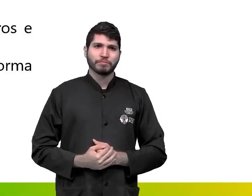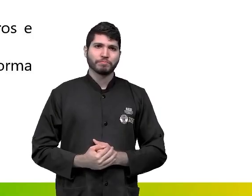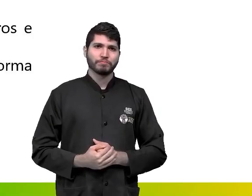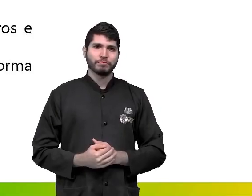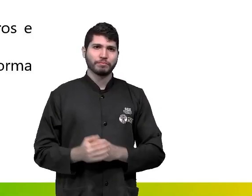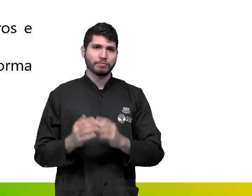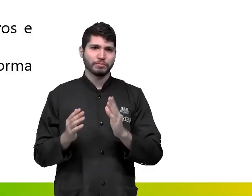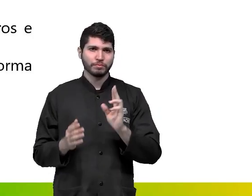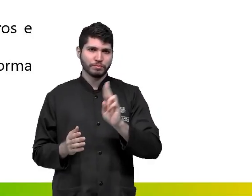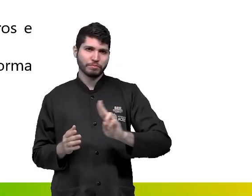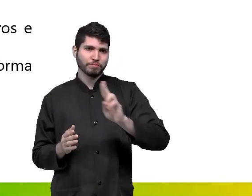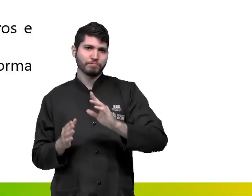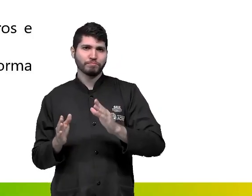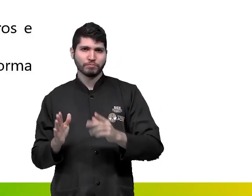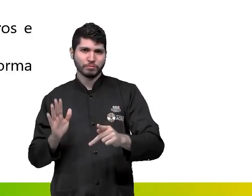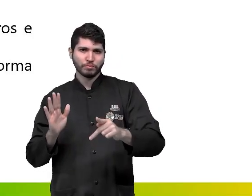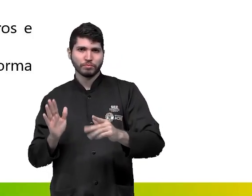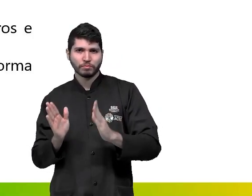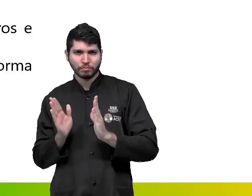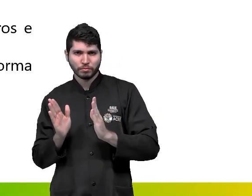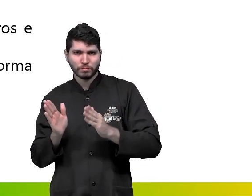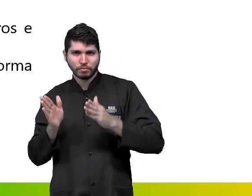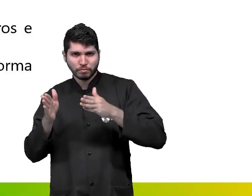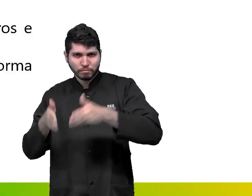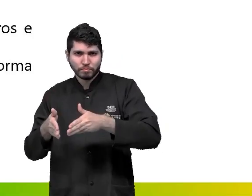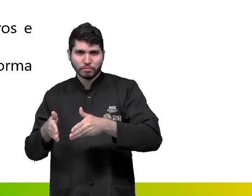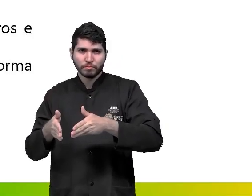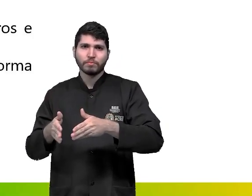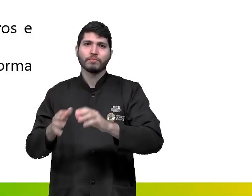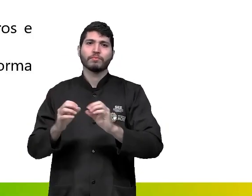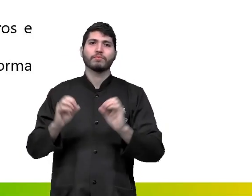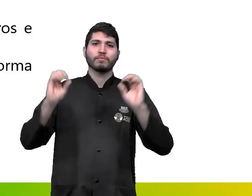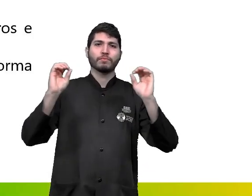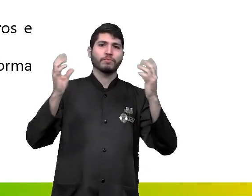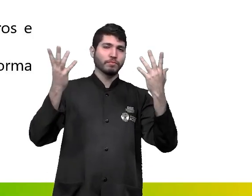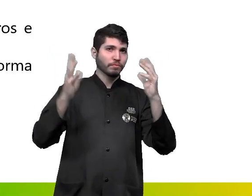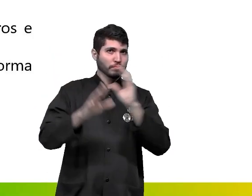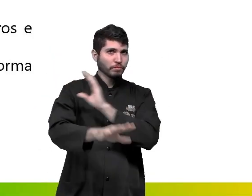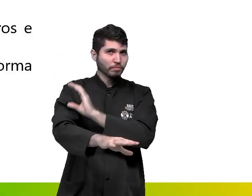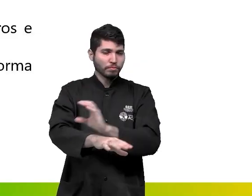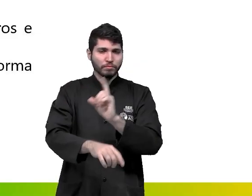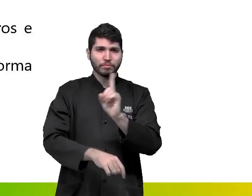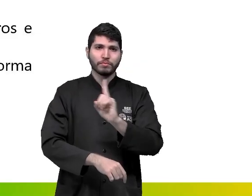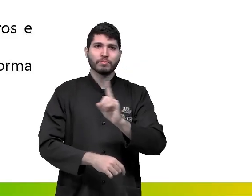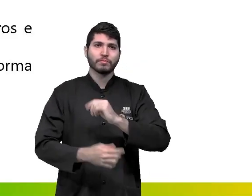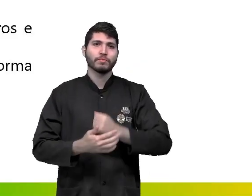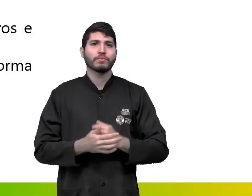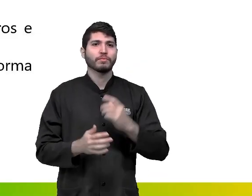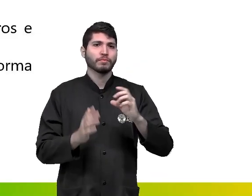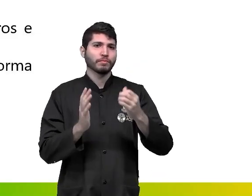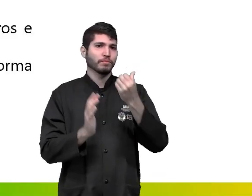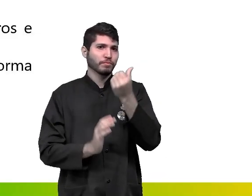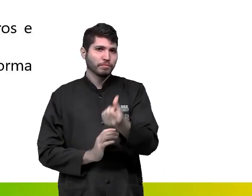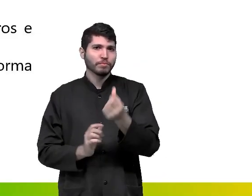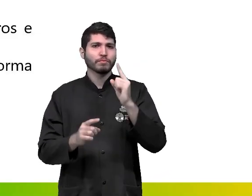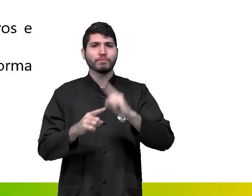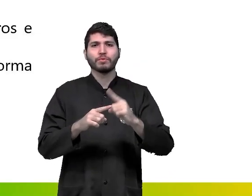culturais, não, exclusivamente não. Questão de número 6. Por que o portunhol é considerado uma